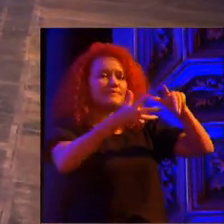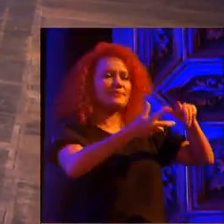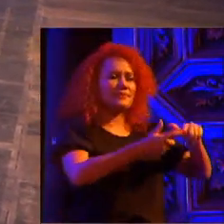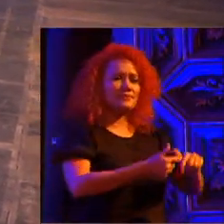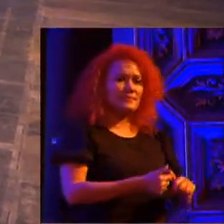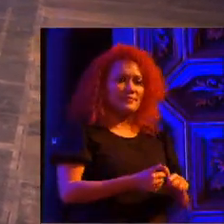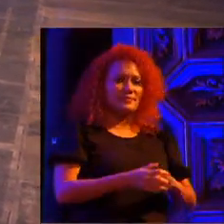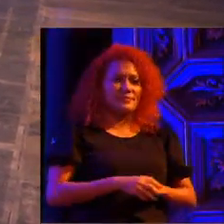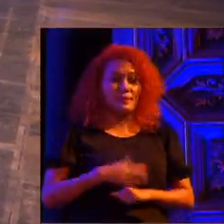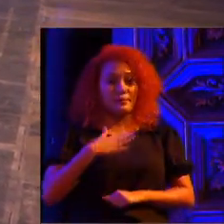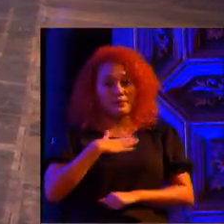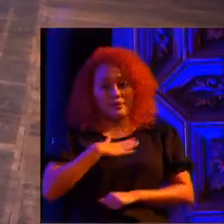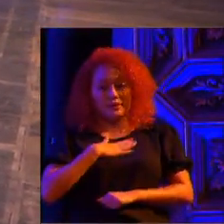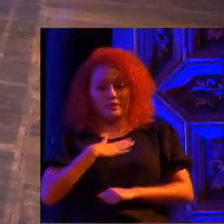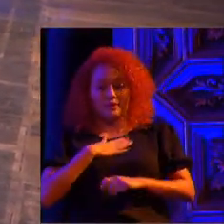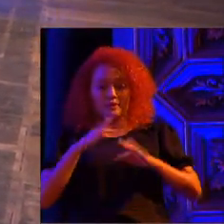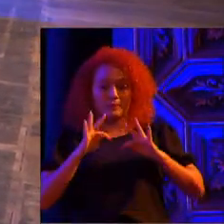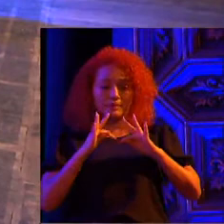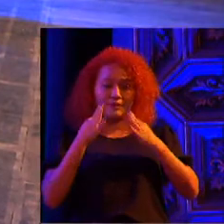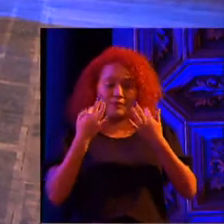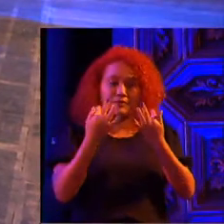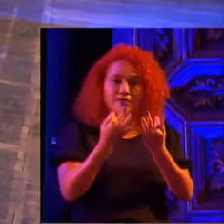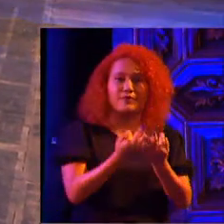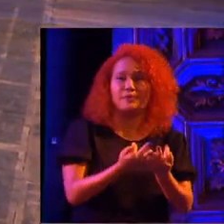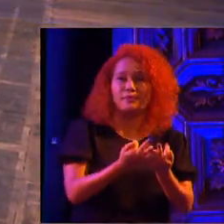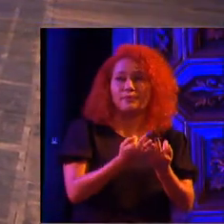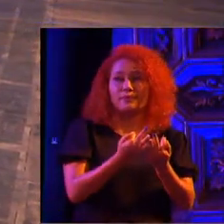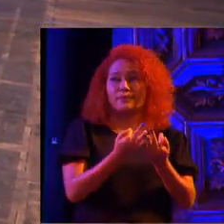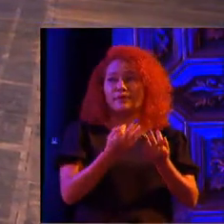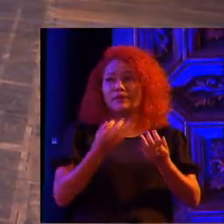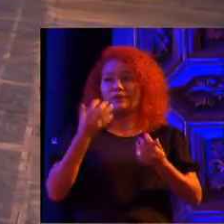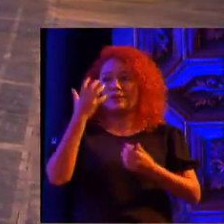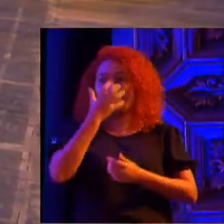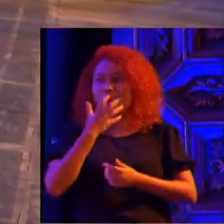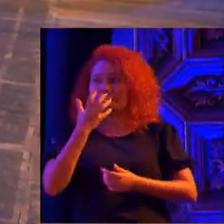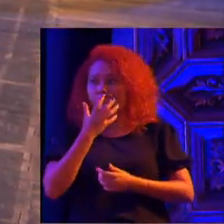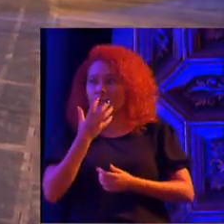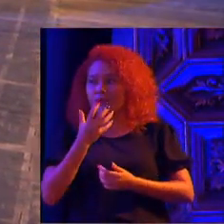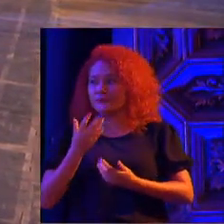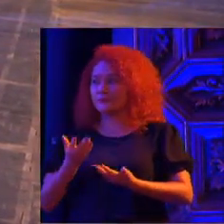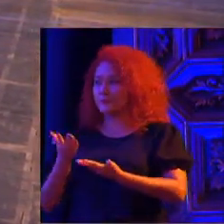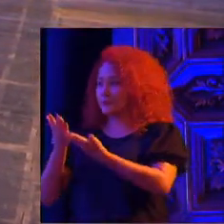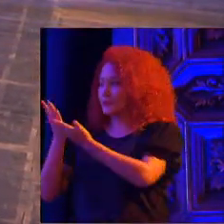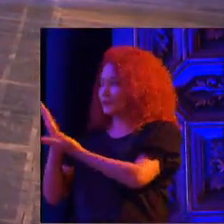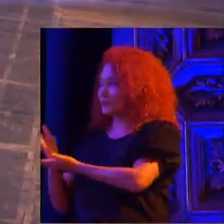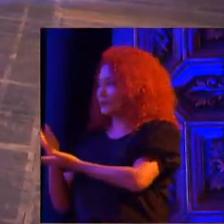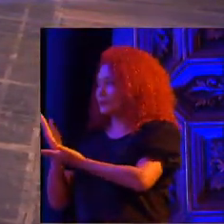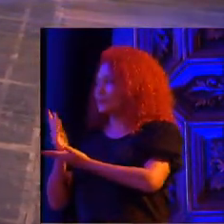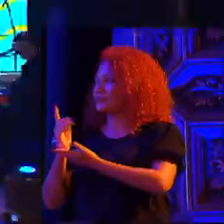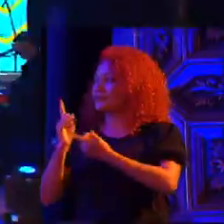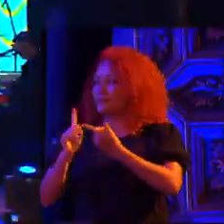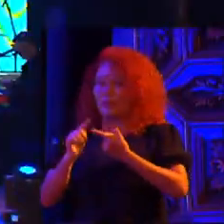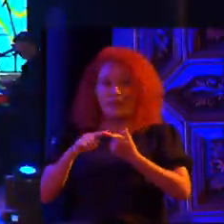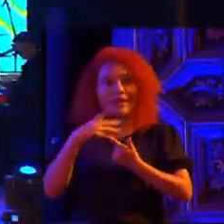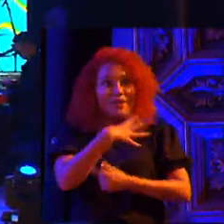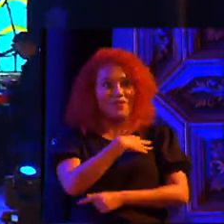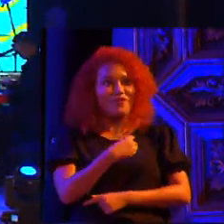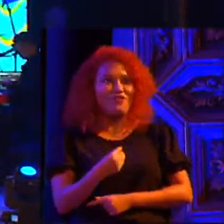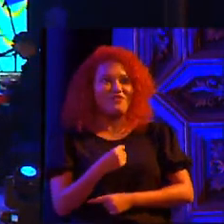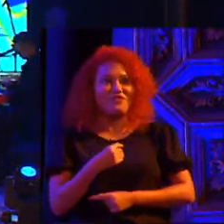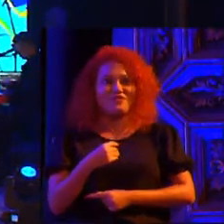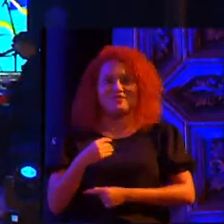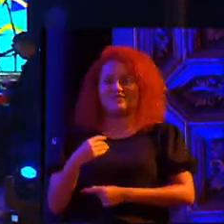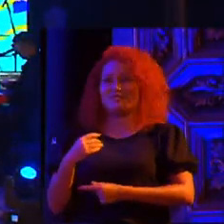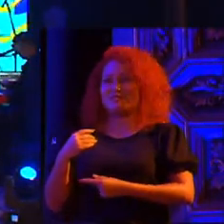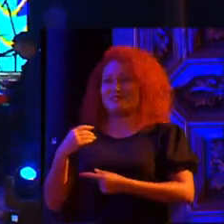mim, para a família, para os músicos, e aqui eu ofereço o prêmio aos seus filhos